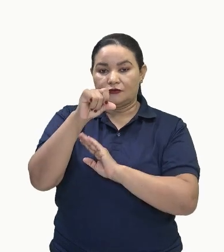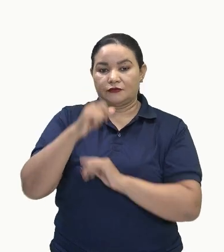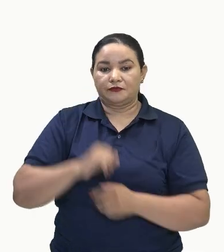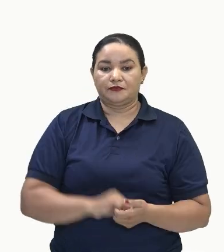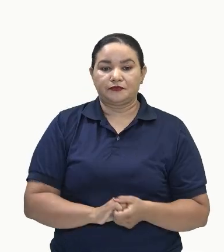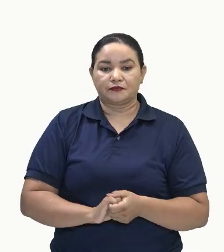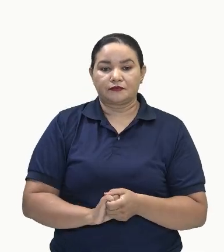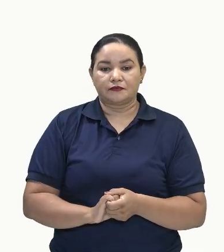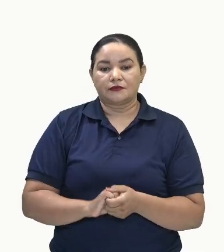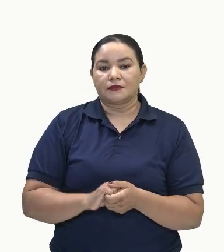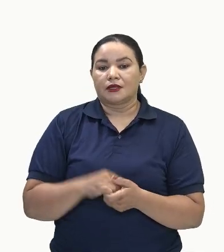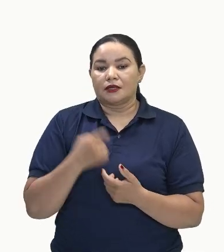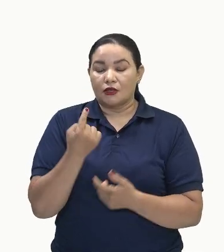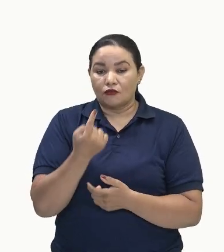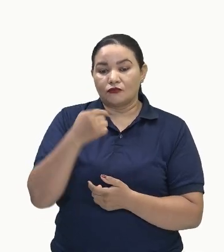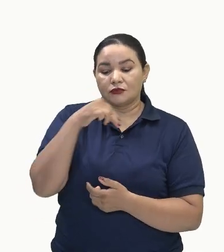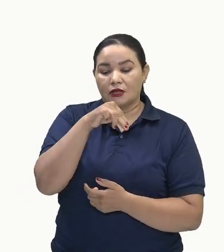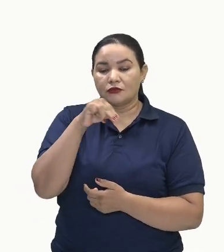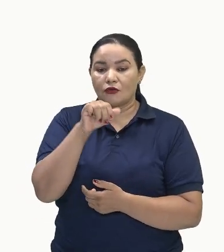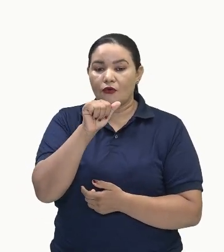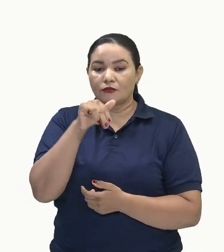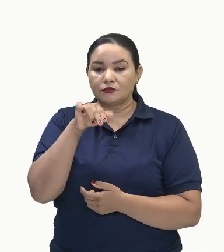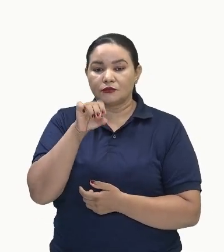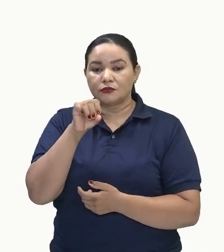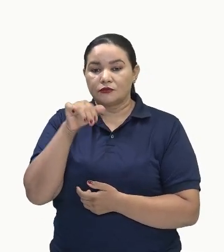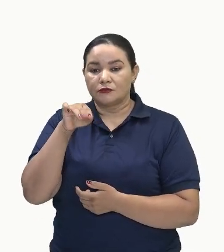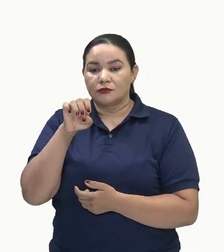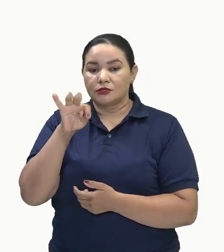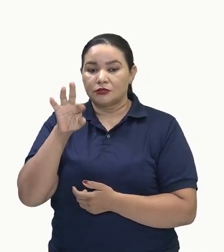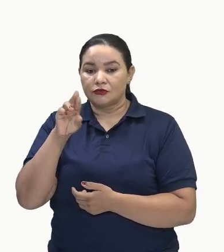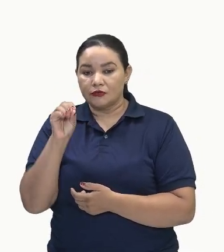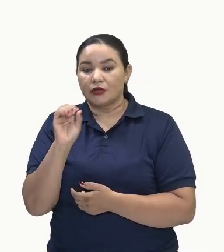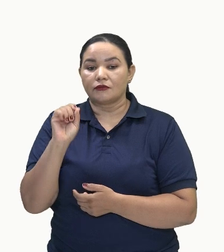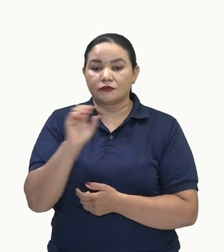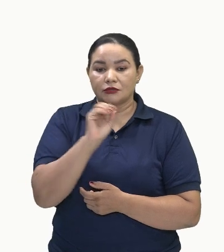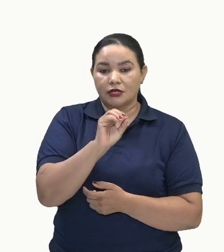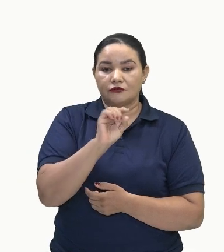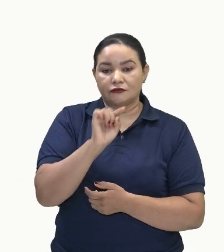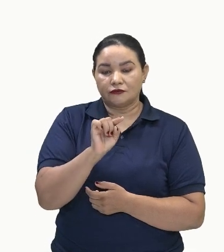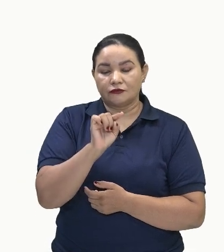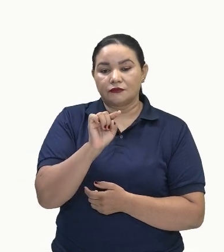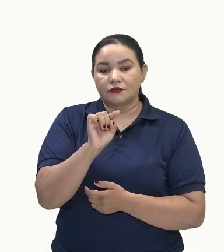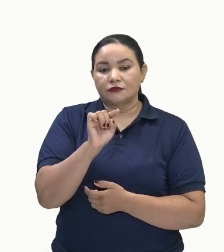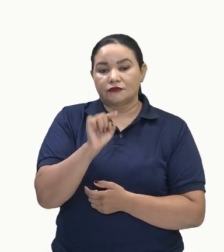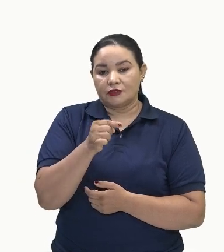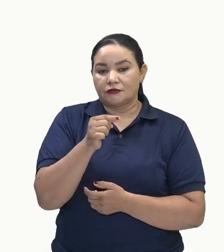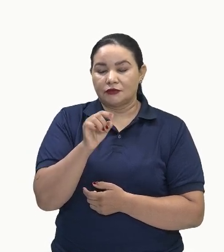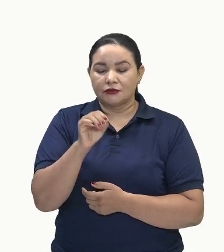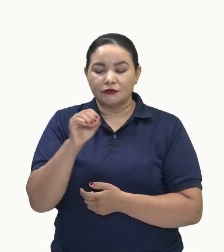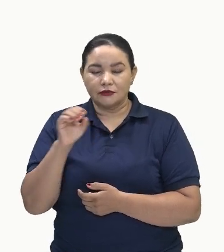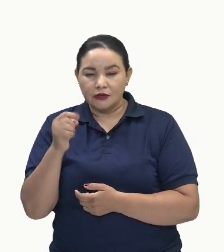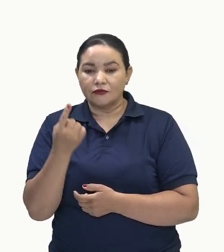1 nanômetro, ele equivale a 10 elevado a menos 9 metros. Tem outro exemplo aqui, ó. Vamos ver aqui.